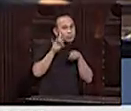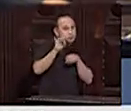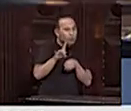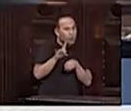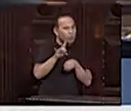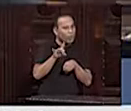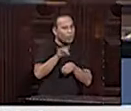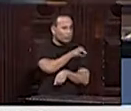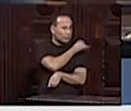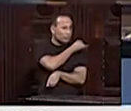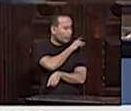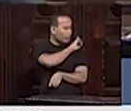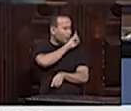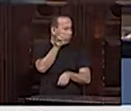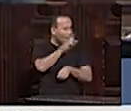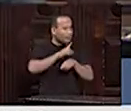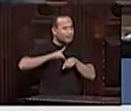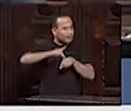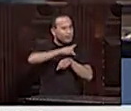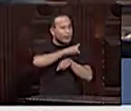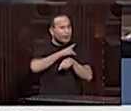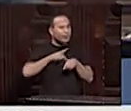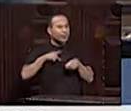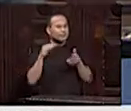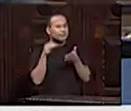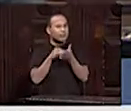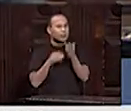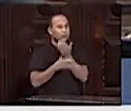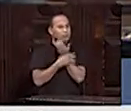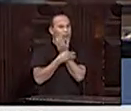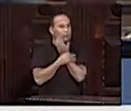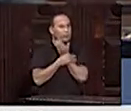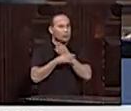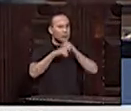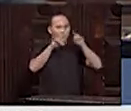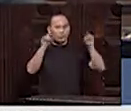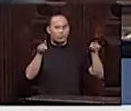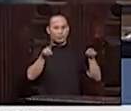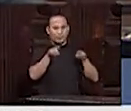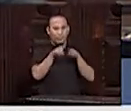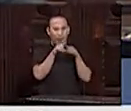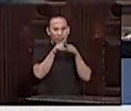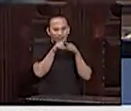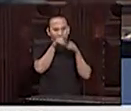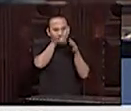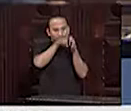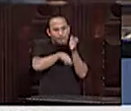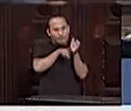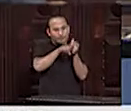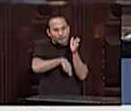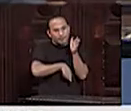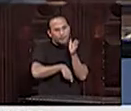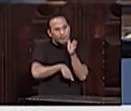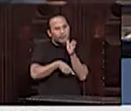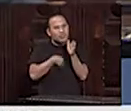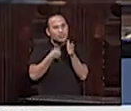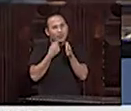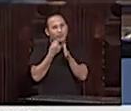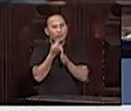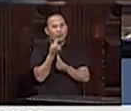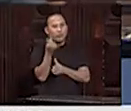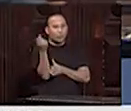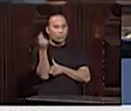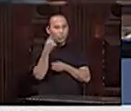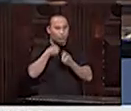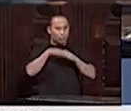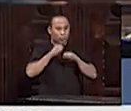do país. O quadro de insegurança, o quadro de queda, de depreciação econômica que